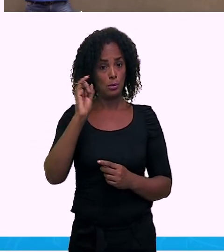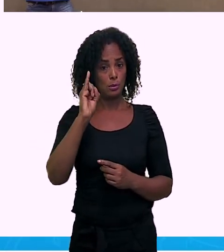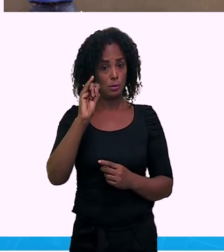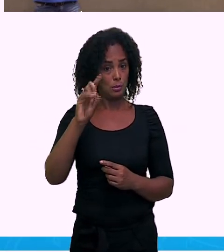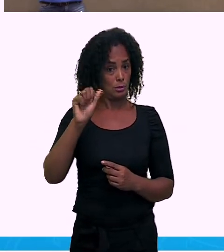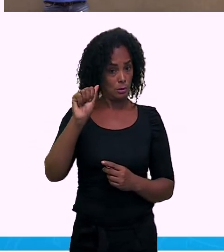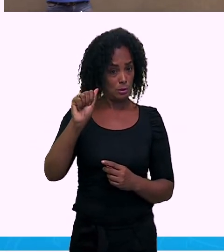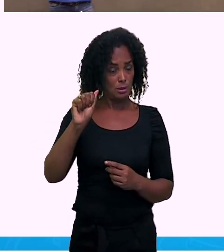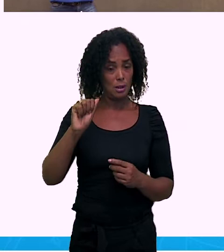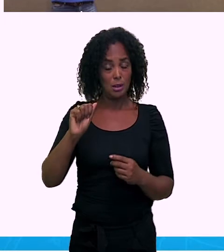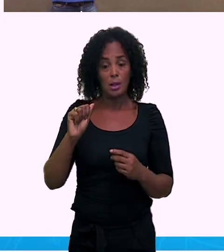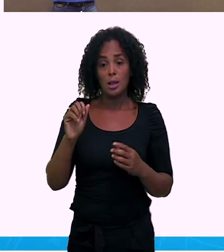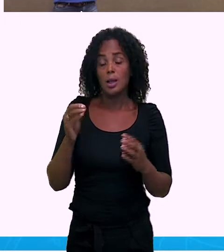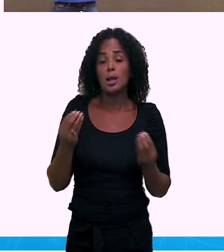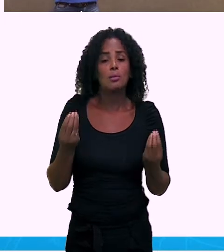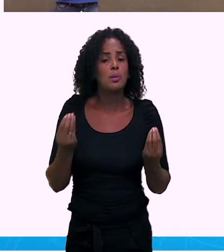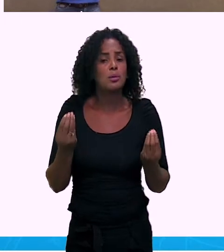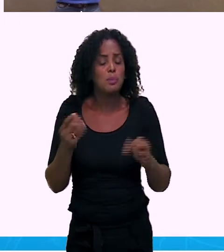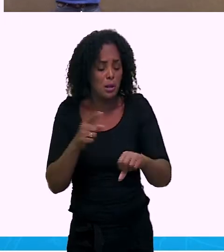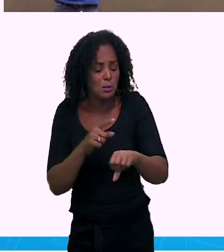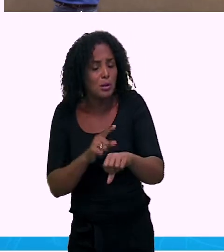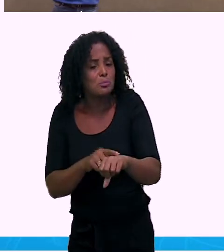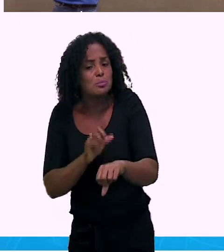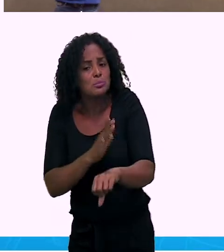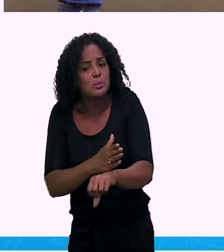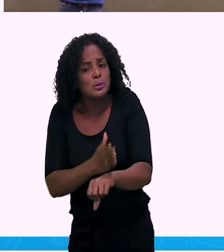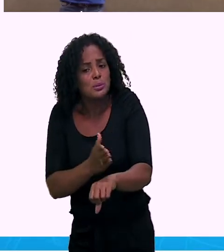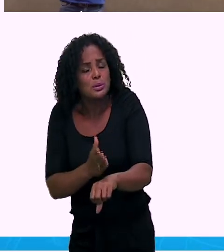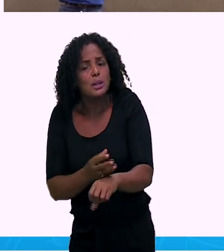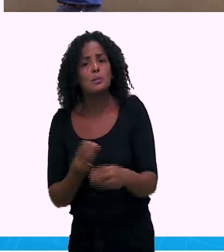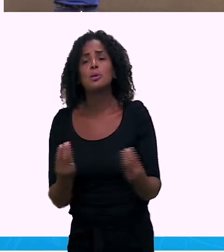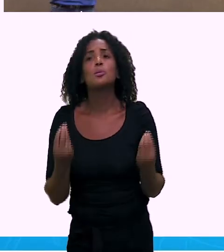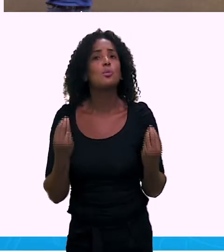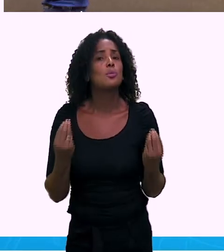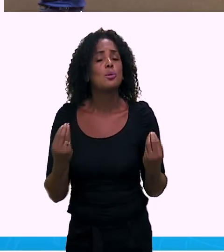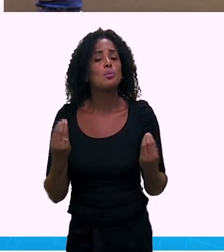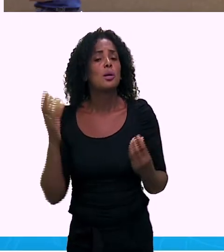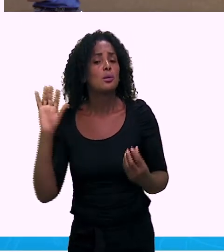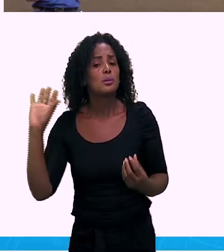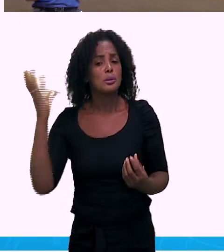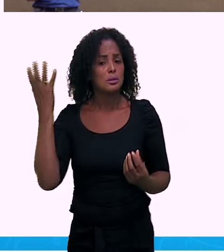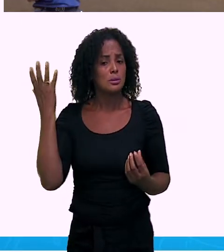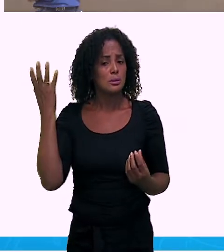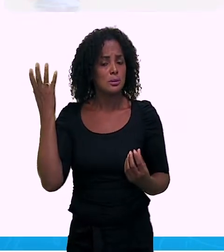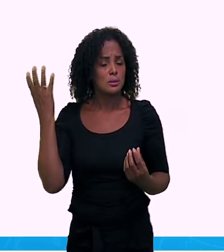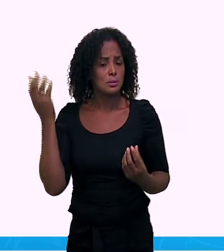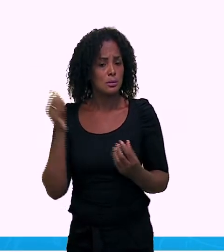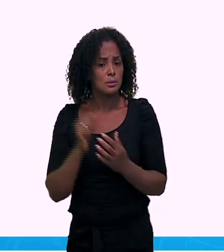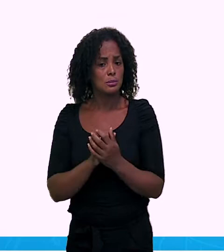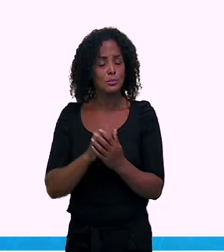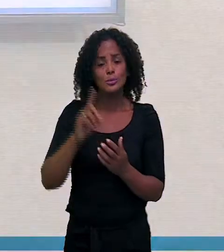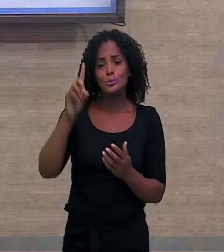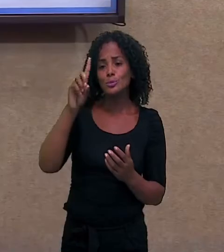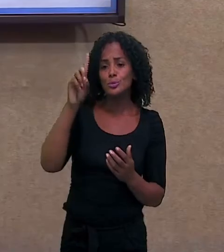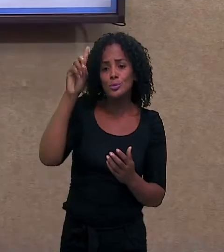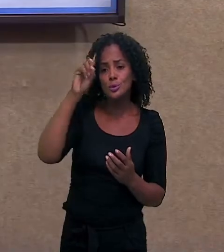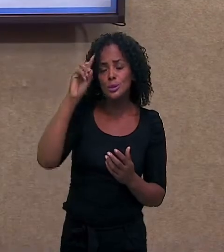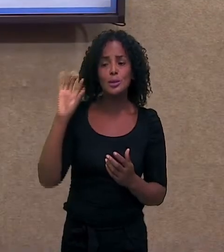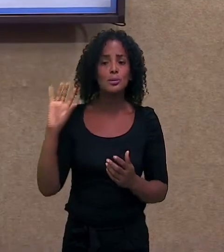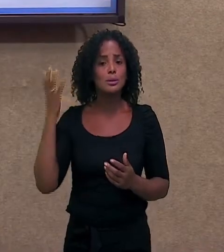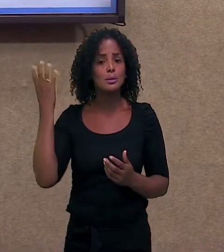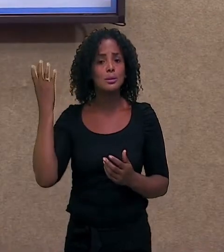o período, aquele tempo ali, o momento mesmo, como aconteceu. Então, por exemplo, a gente tem o